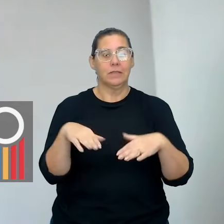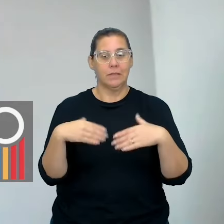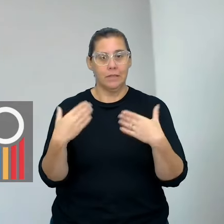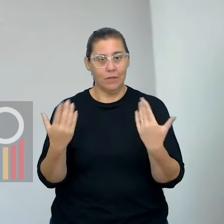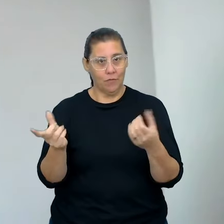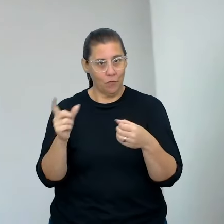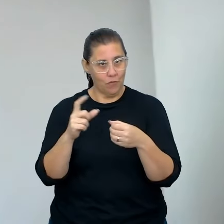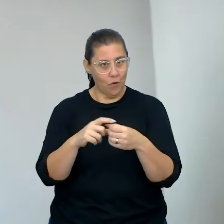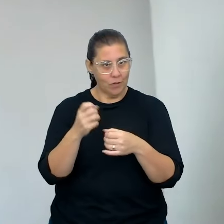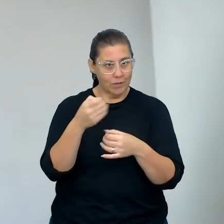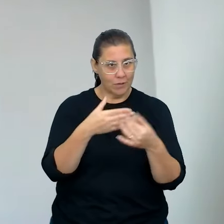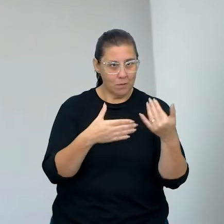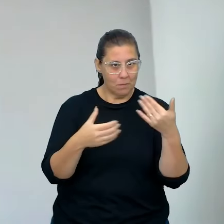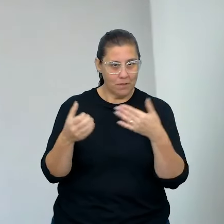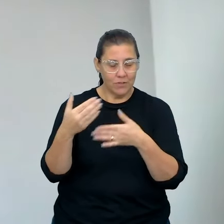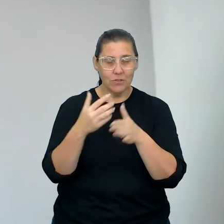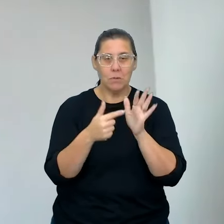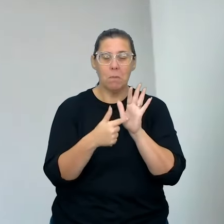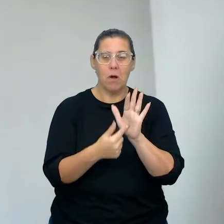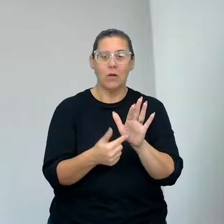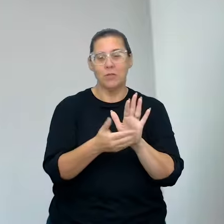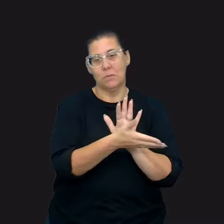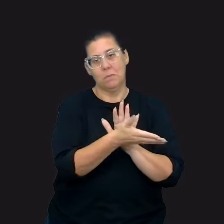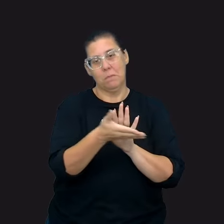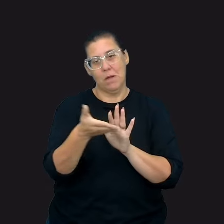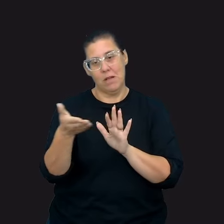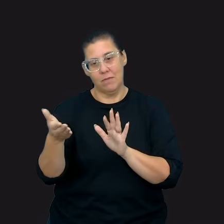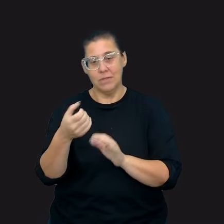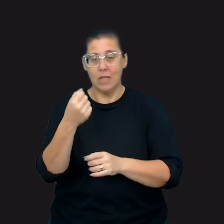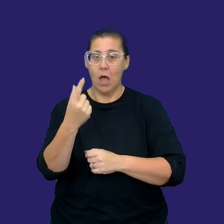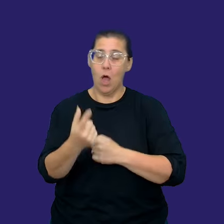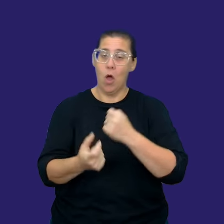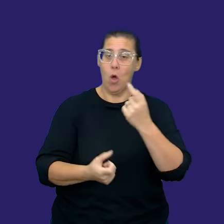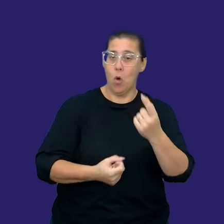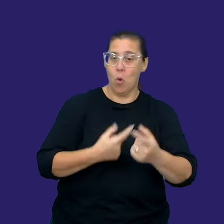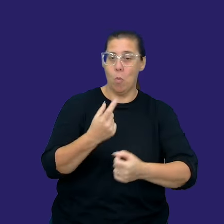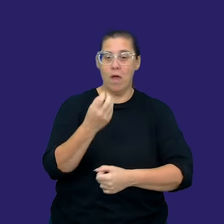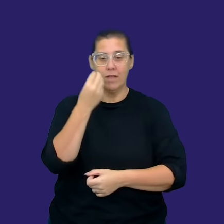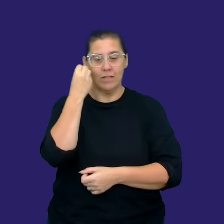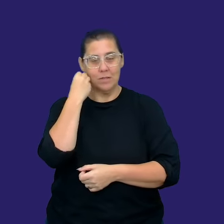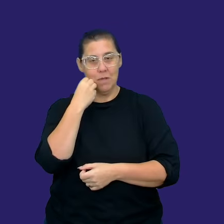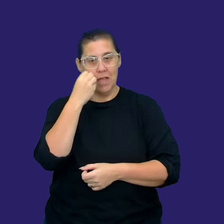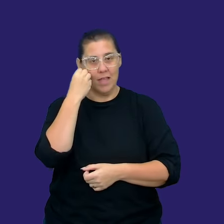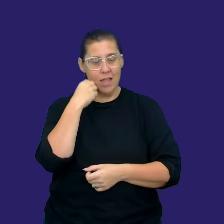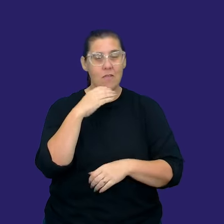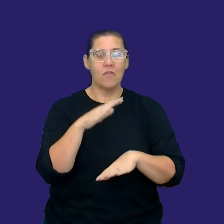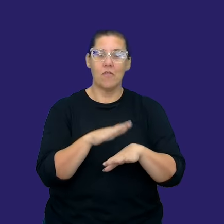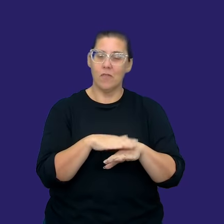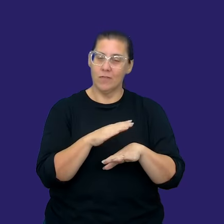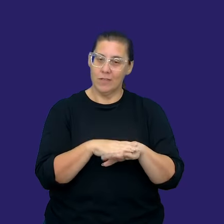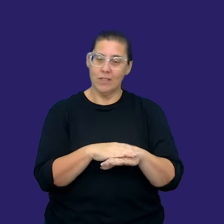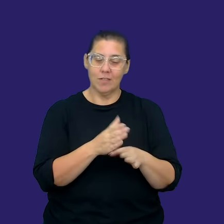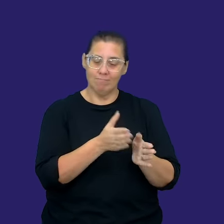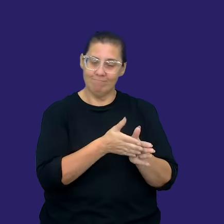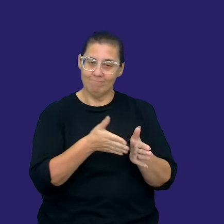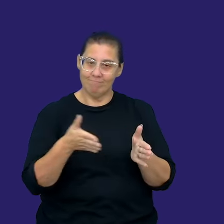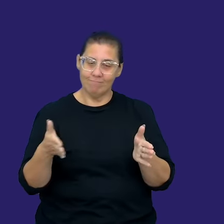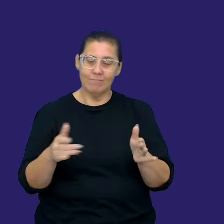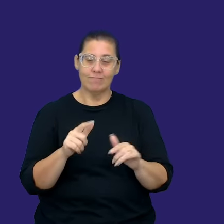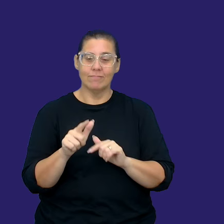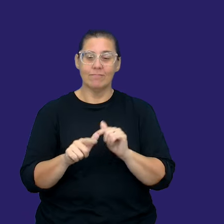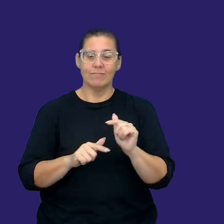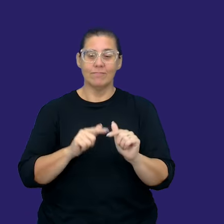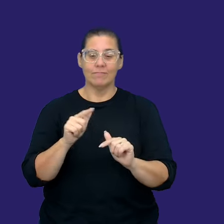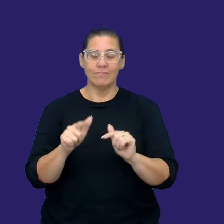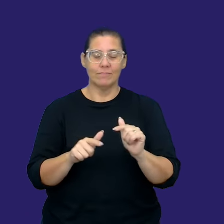meu compartilhamento e mostro para vocês algumas experiências que serão feitas ao longo do trabalho